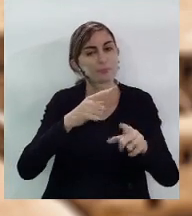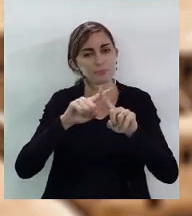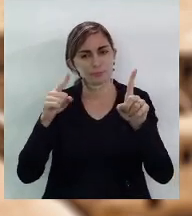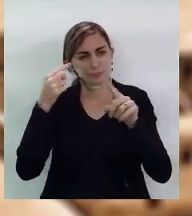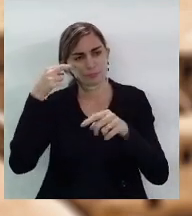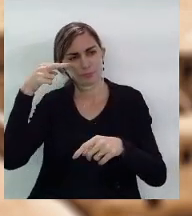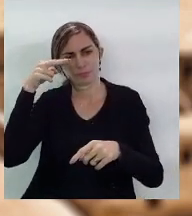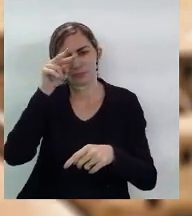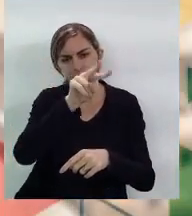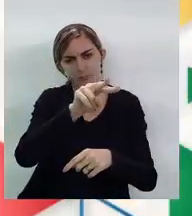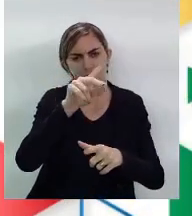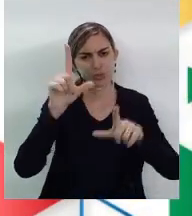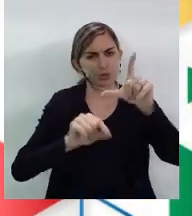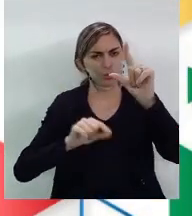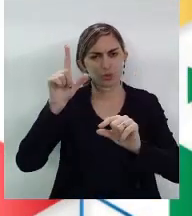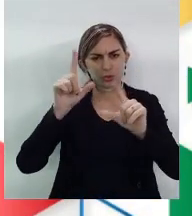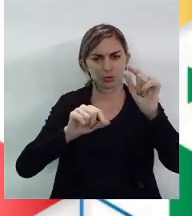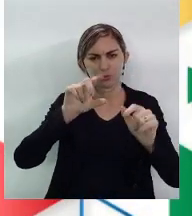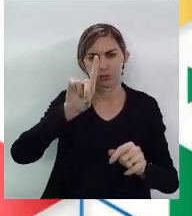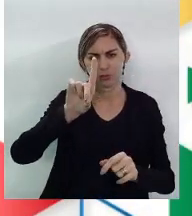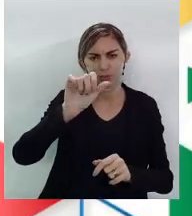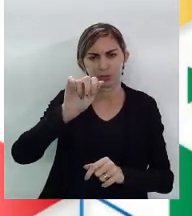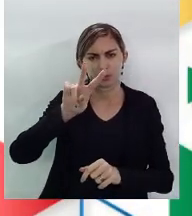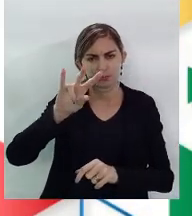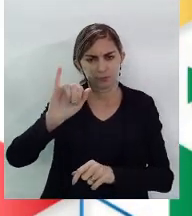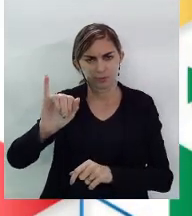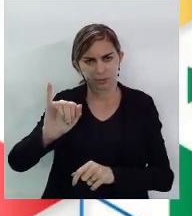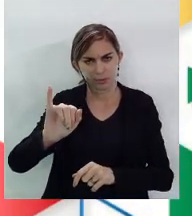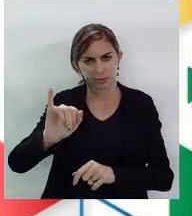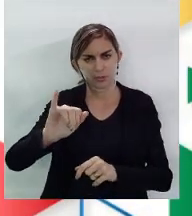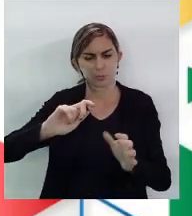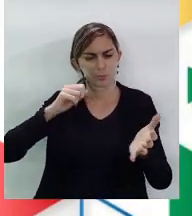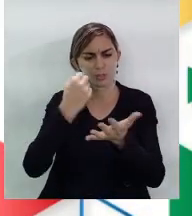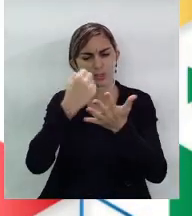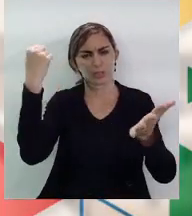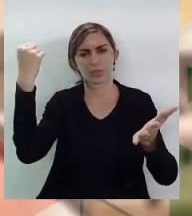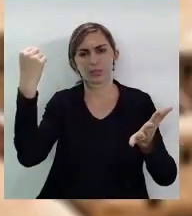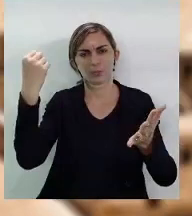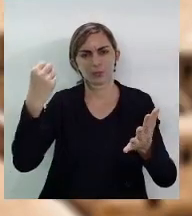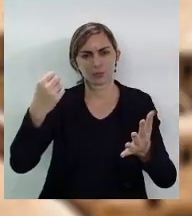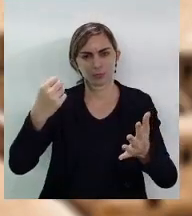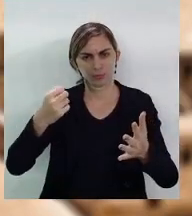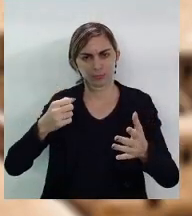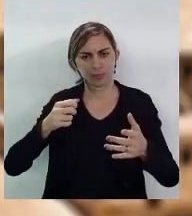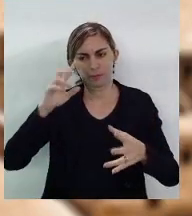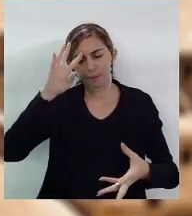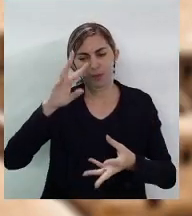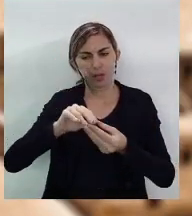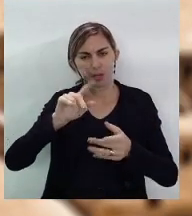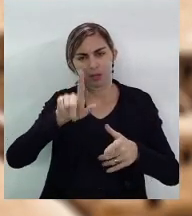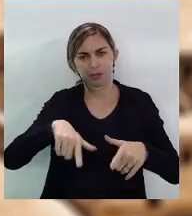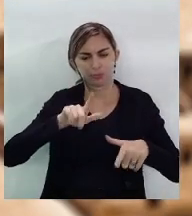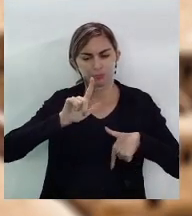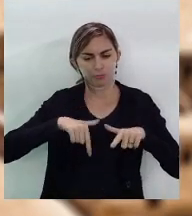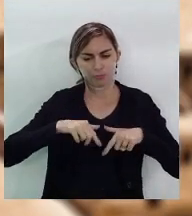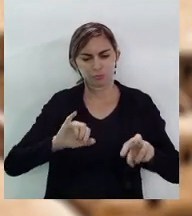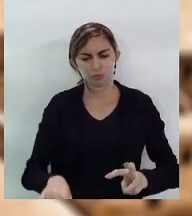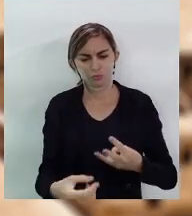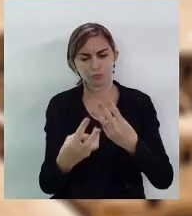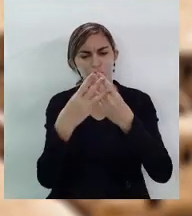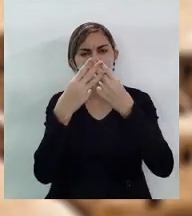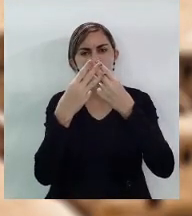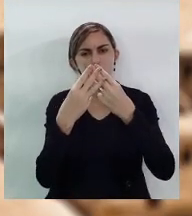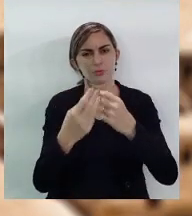olhando a estrela de Davi, símbolo dos judeus. Vamos adiante.